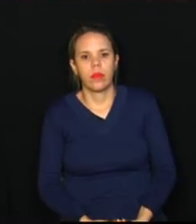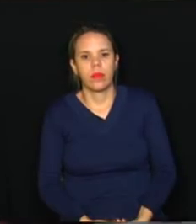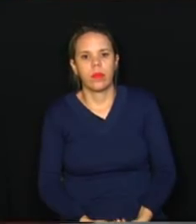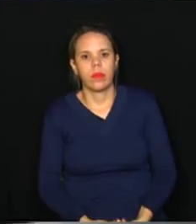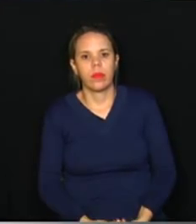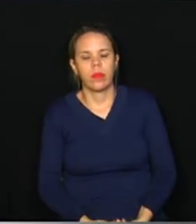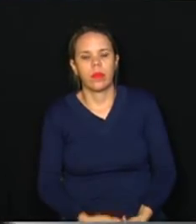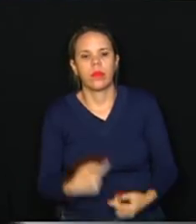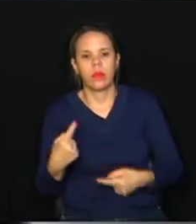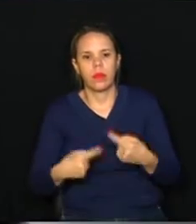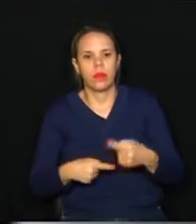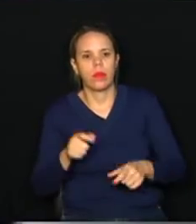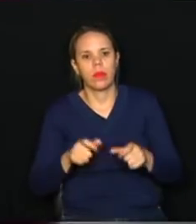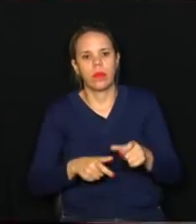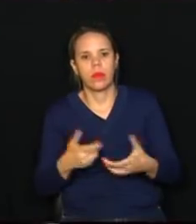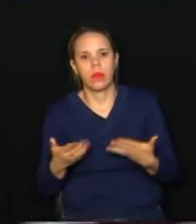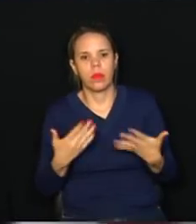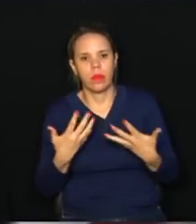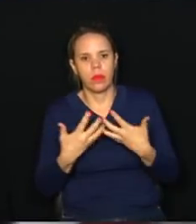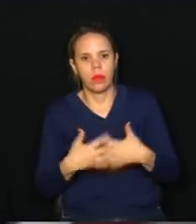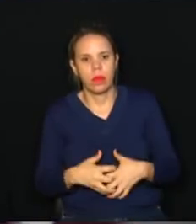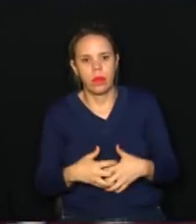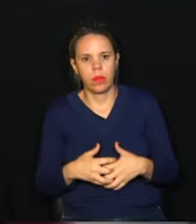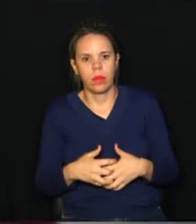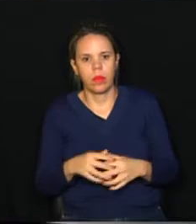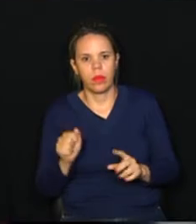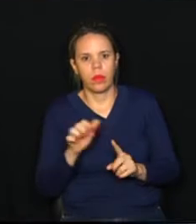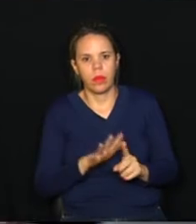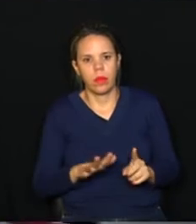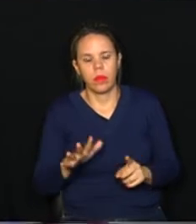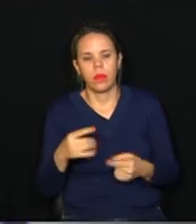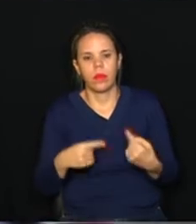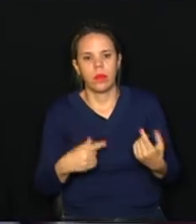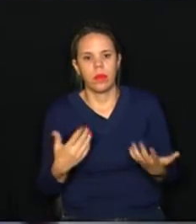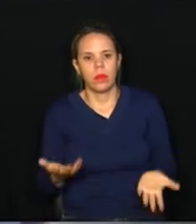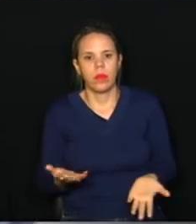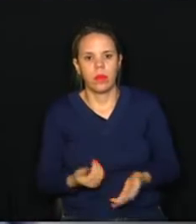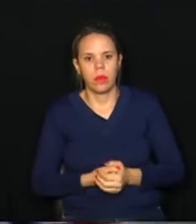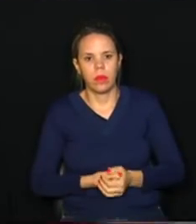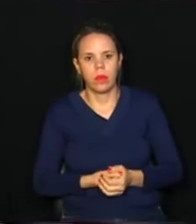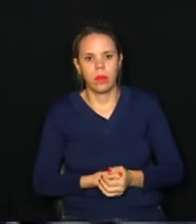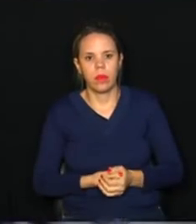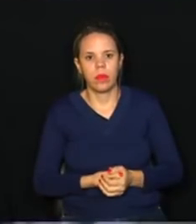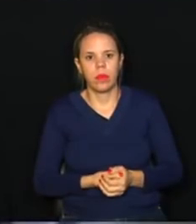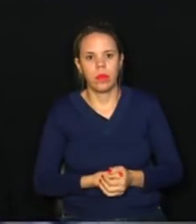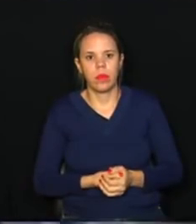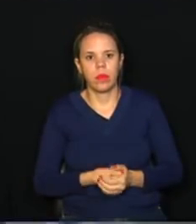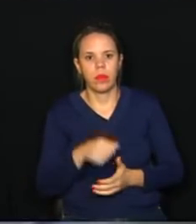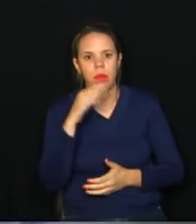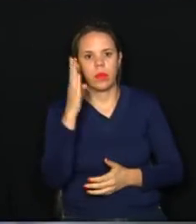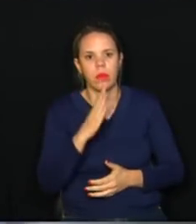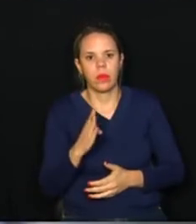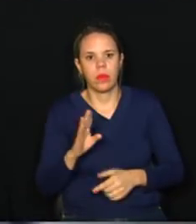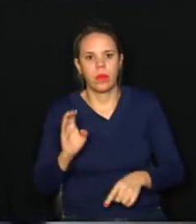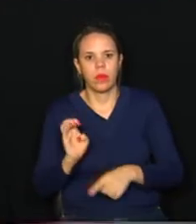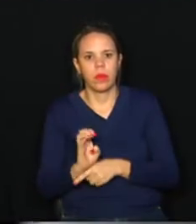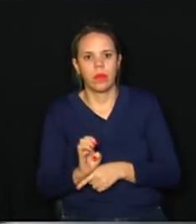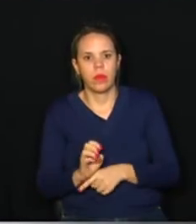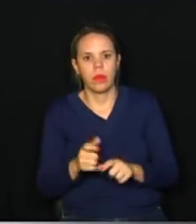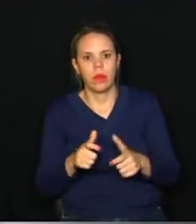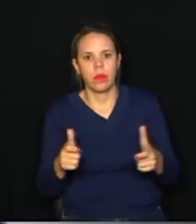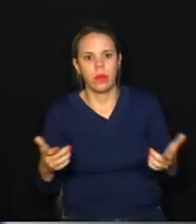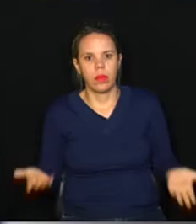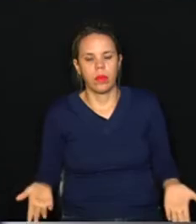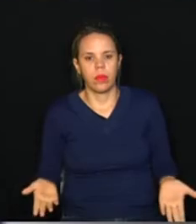os políticos discutem, a sociedade discute, fala, mas só no Brasil o Estado é desse tamanho.